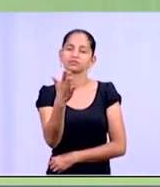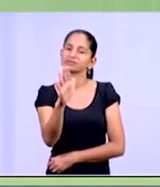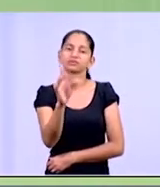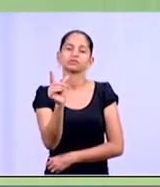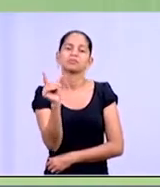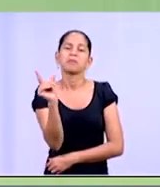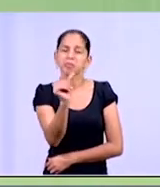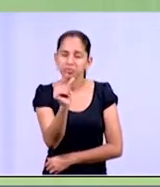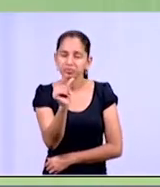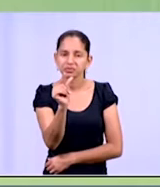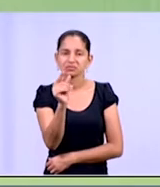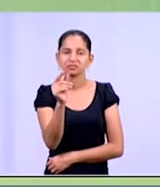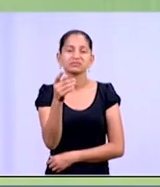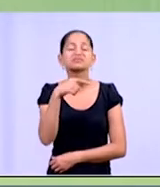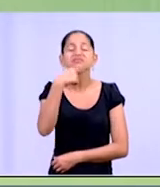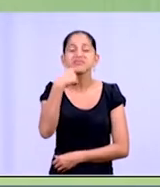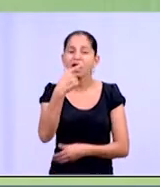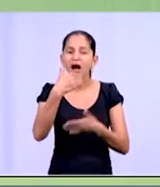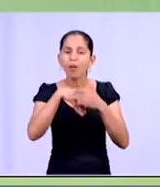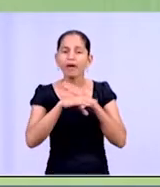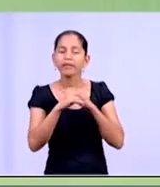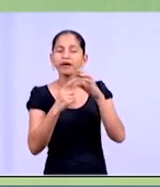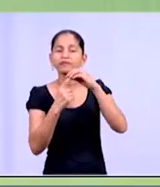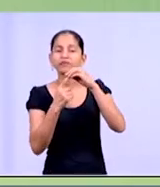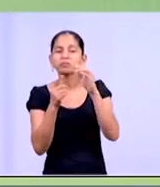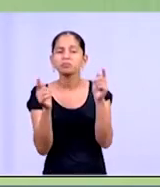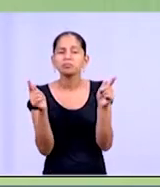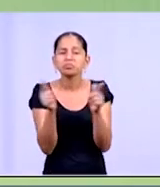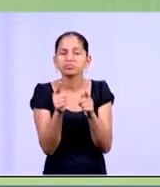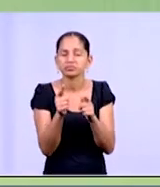kilobytes. A gente vai saber o quão pequeno é isso.